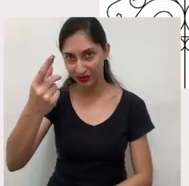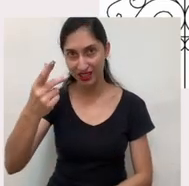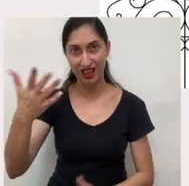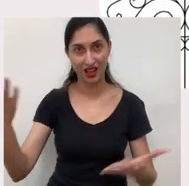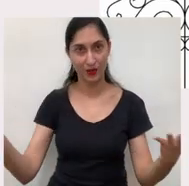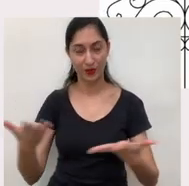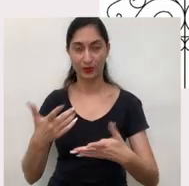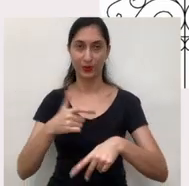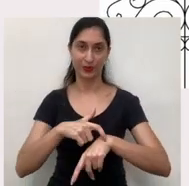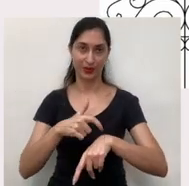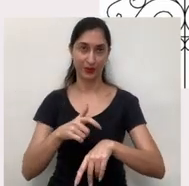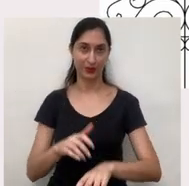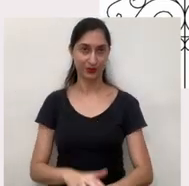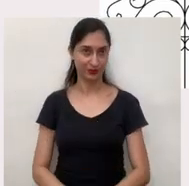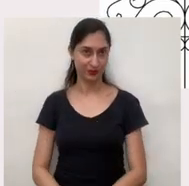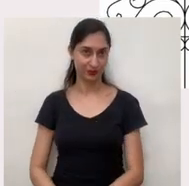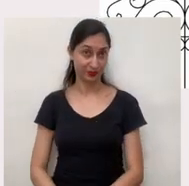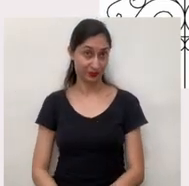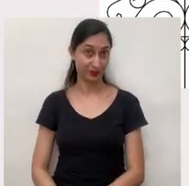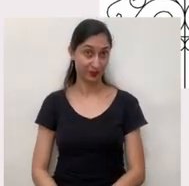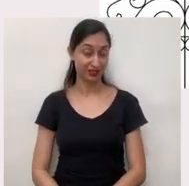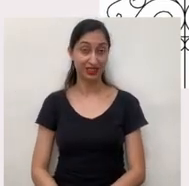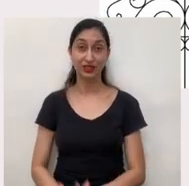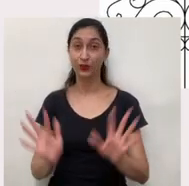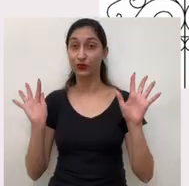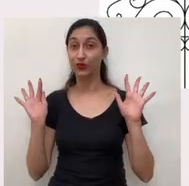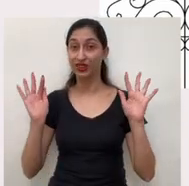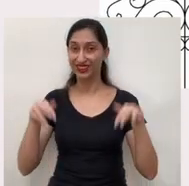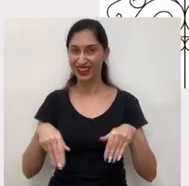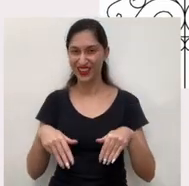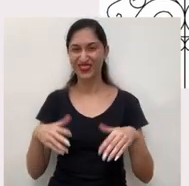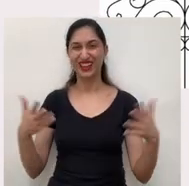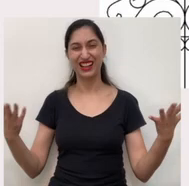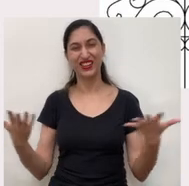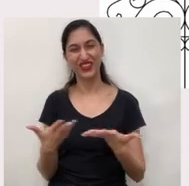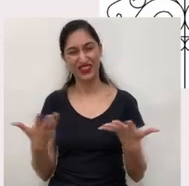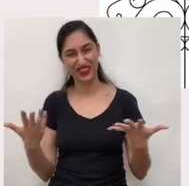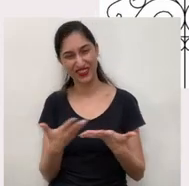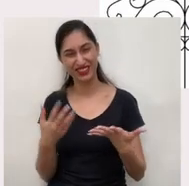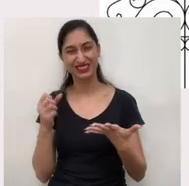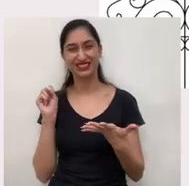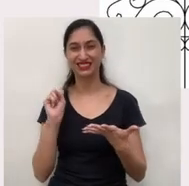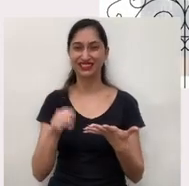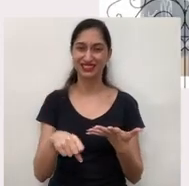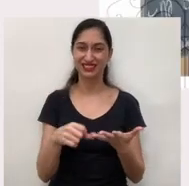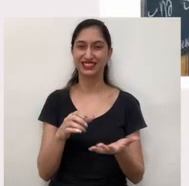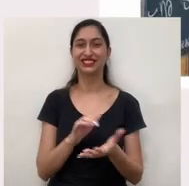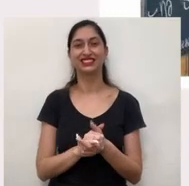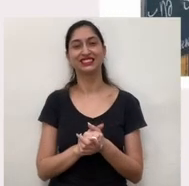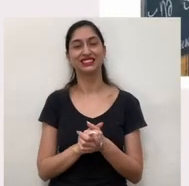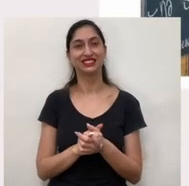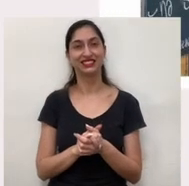né? E aí, finalmente chegando à imagem agora, sim,